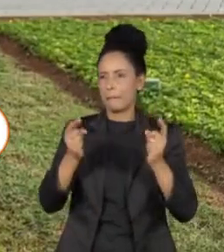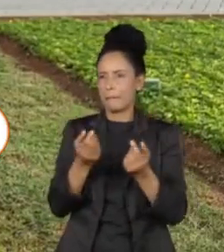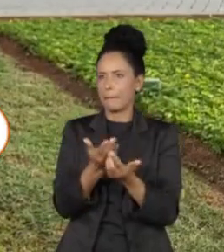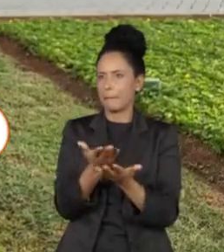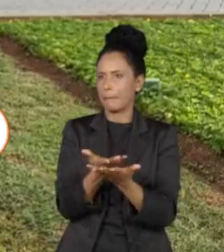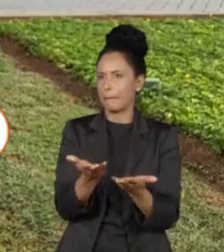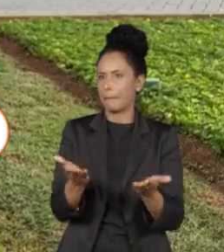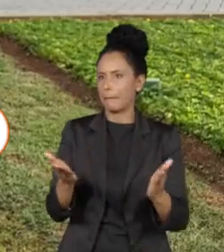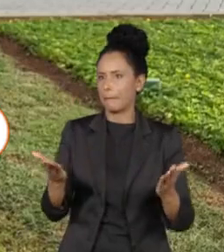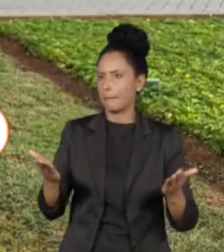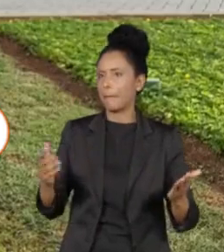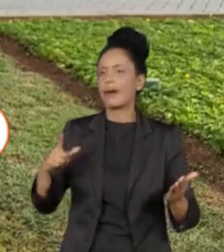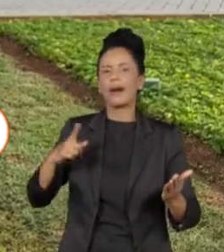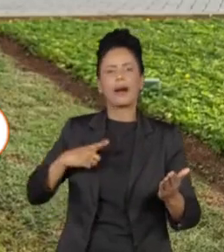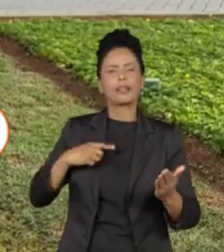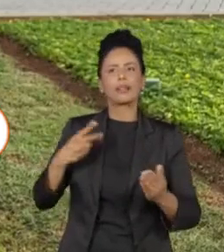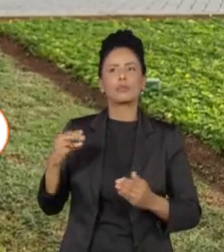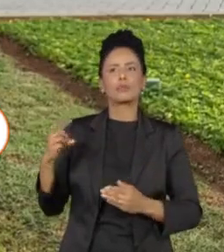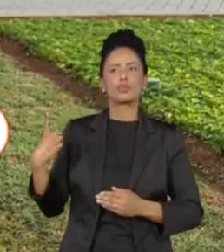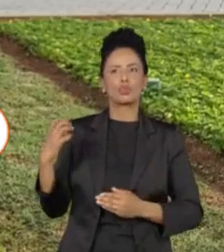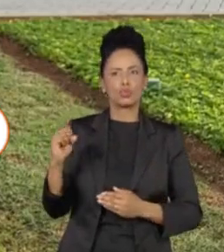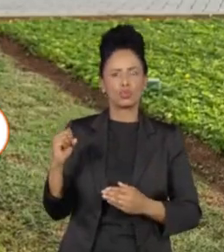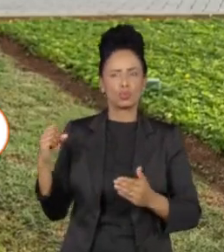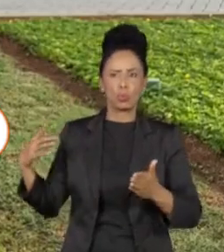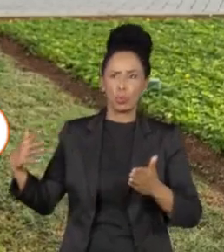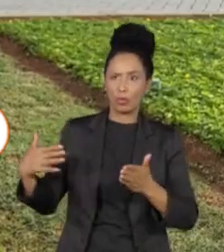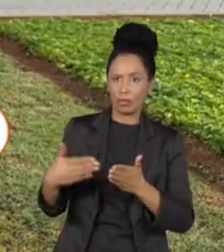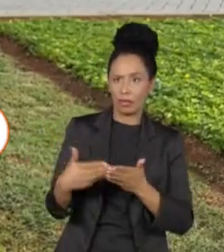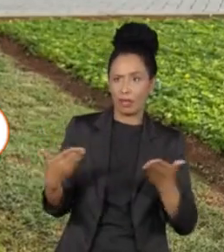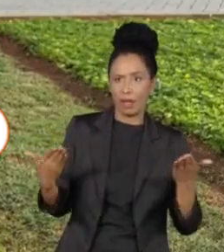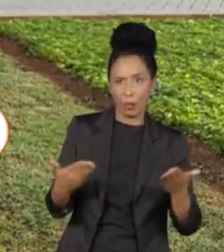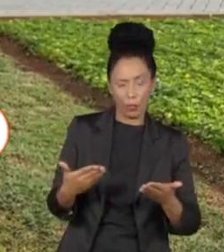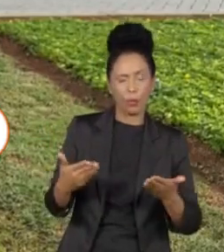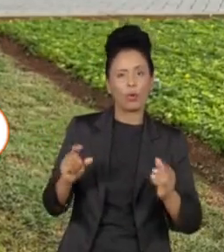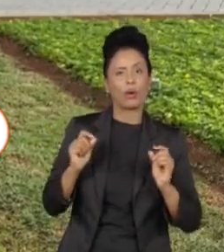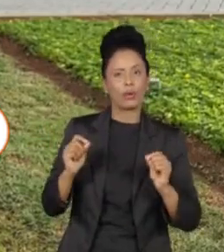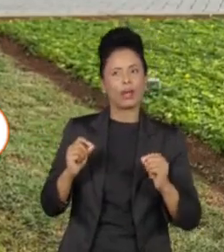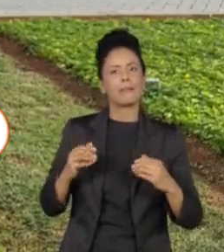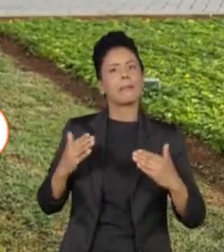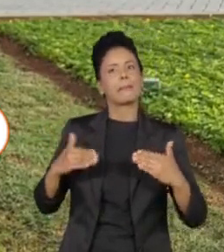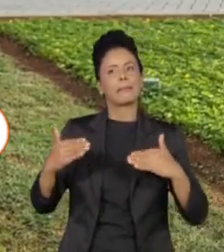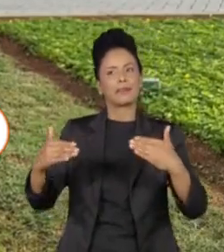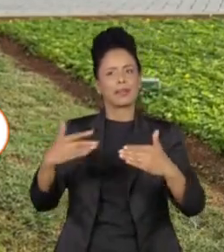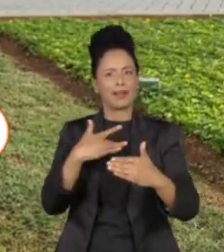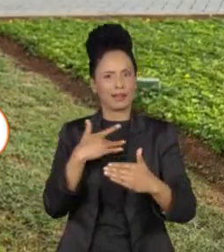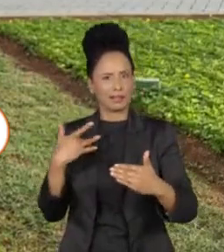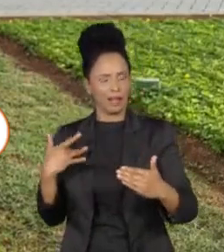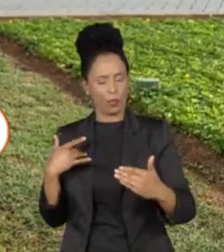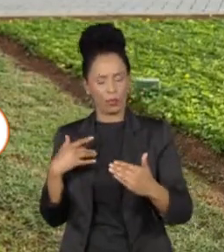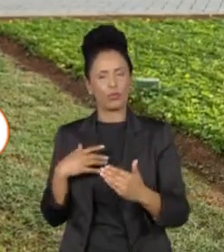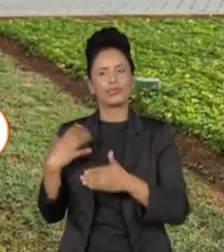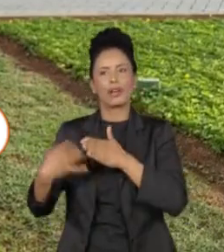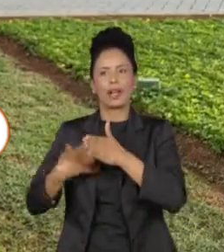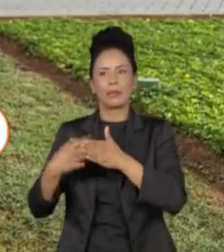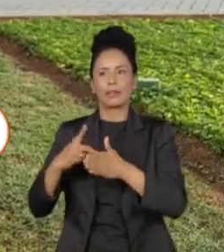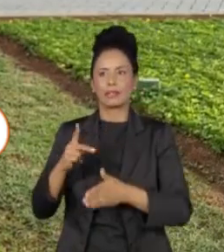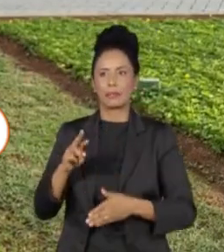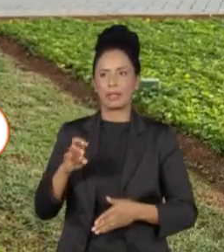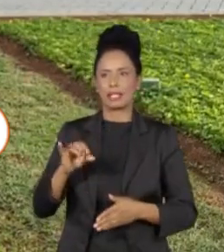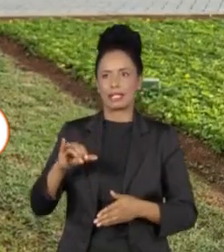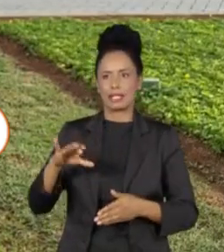desde 2018 entre o Ministério da Saúde e a antiga Precisa Medicamentos, atual